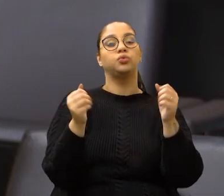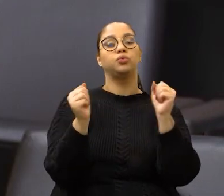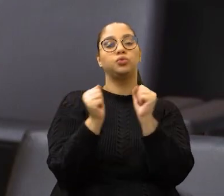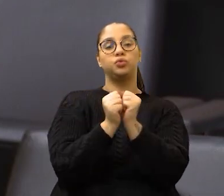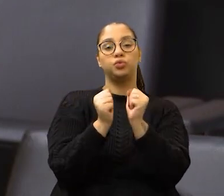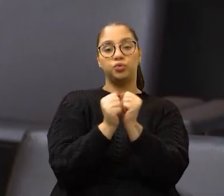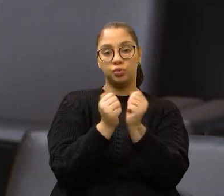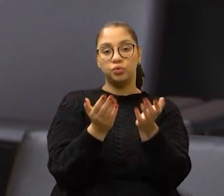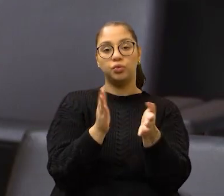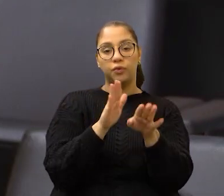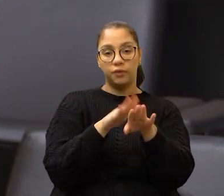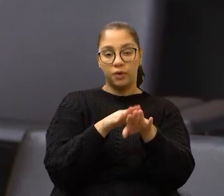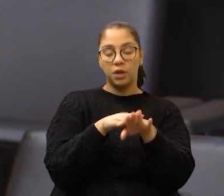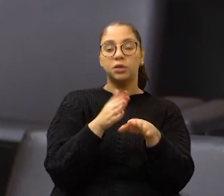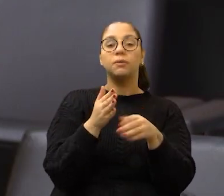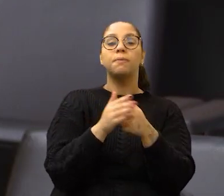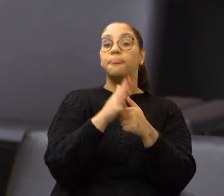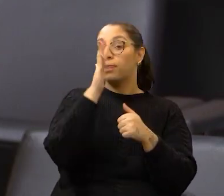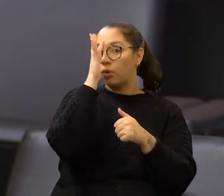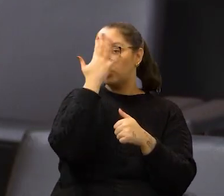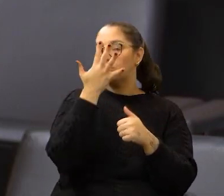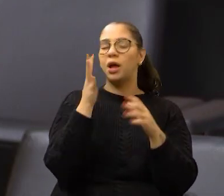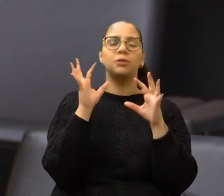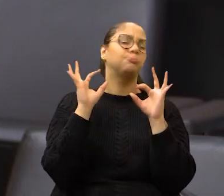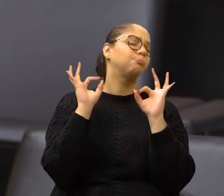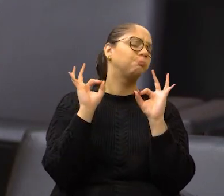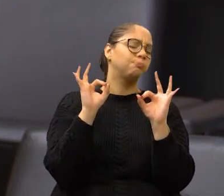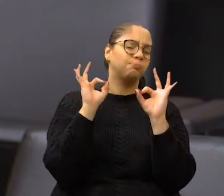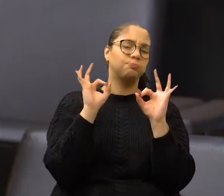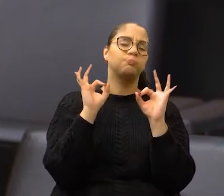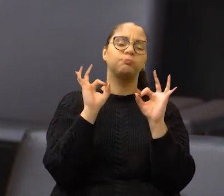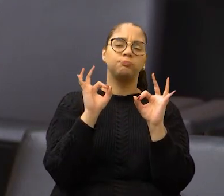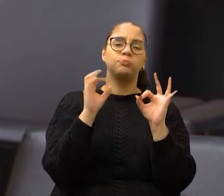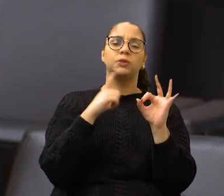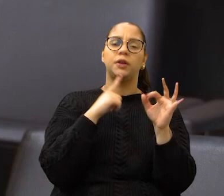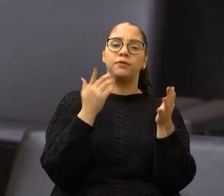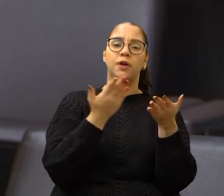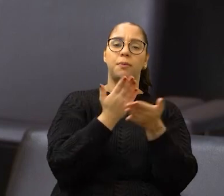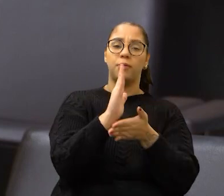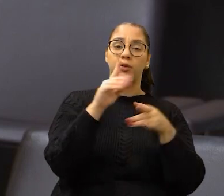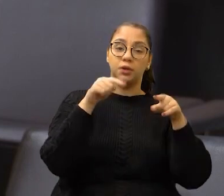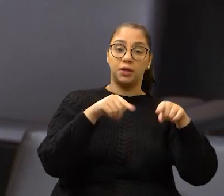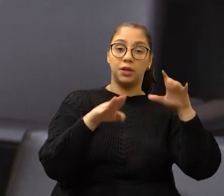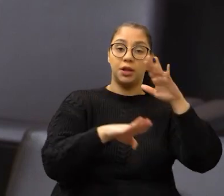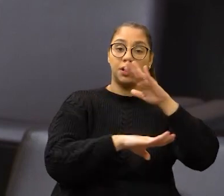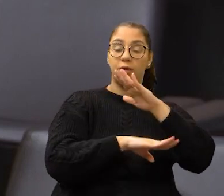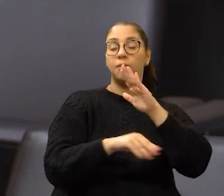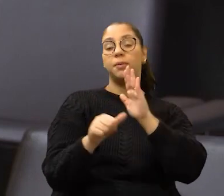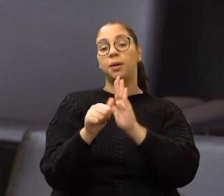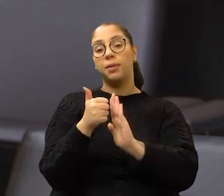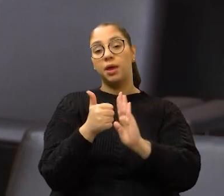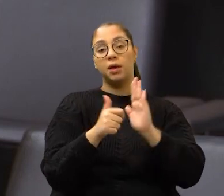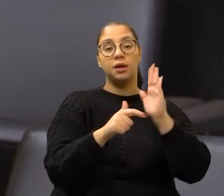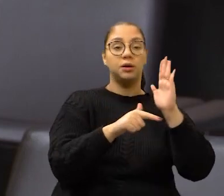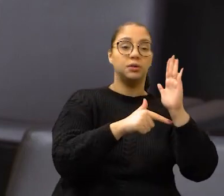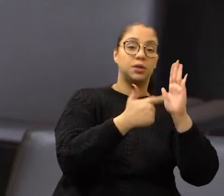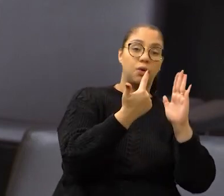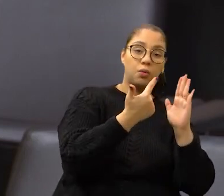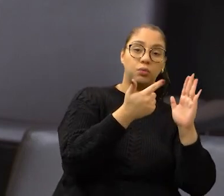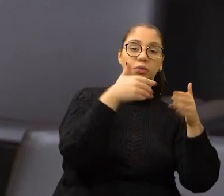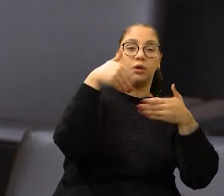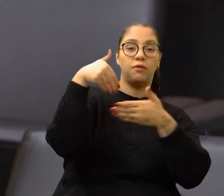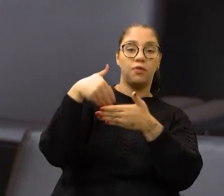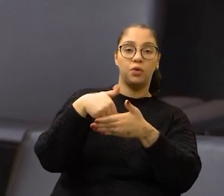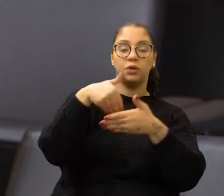envolveram com relação a isso, e o resultado foi o sucesso dessa aprovação na casa, já em primeira e segunda votação, e já